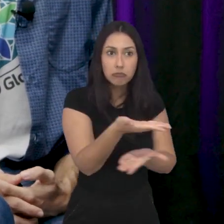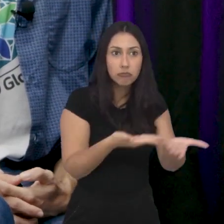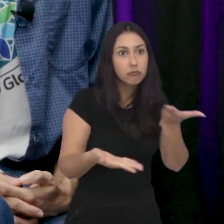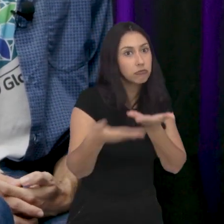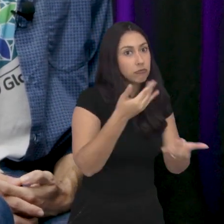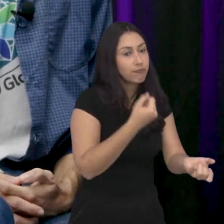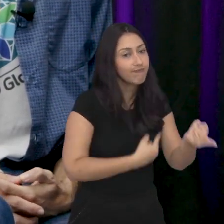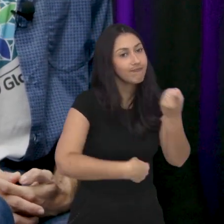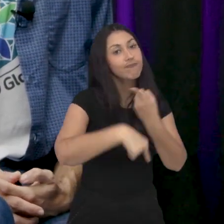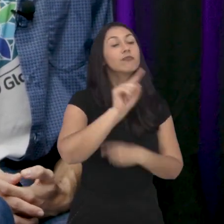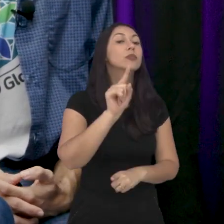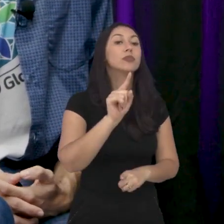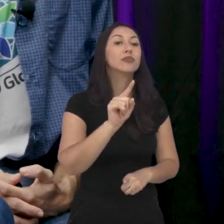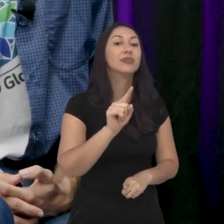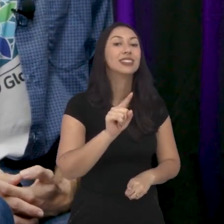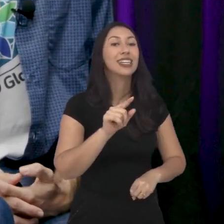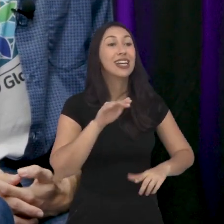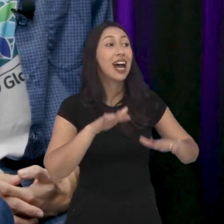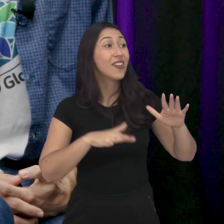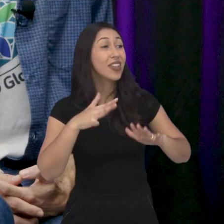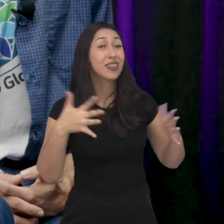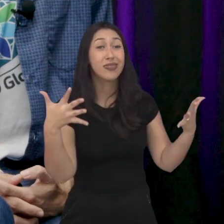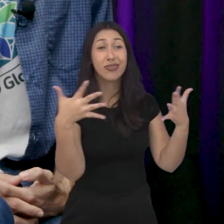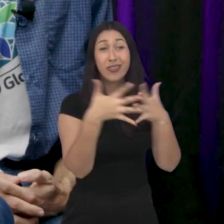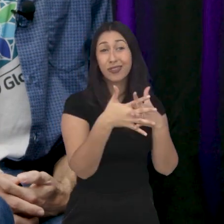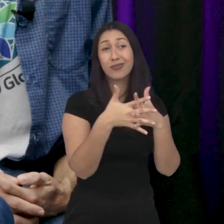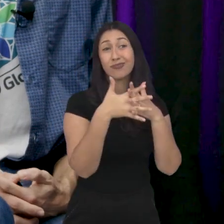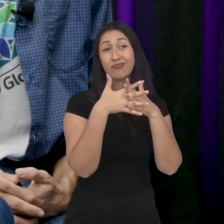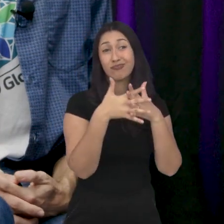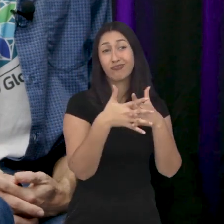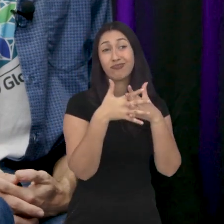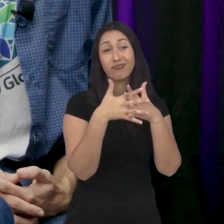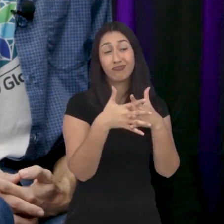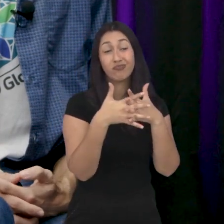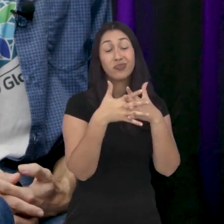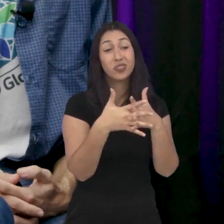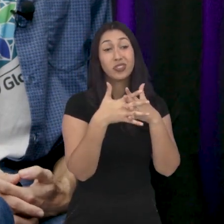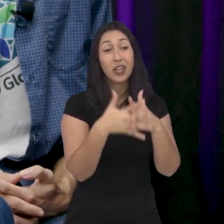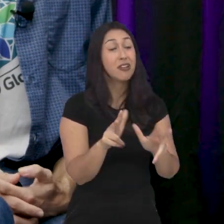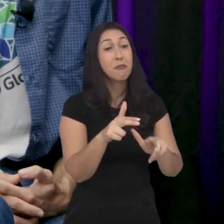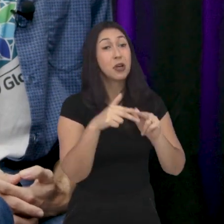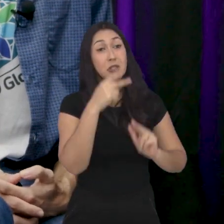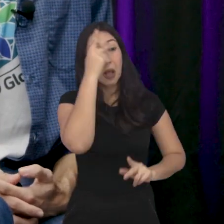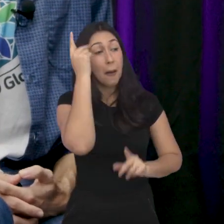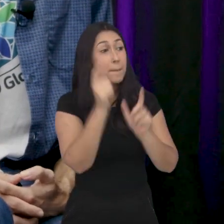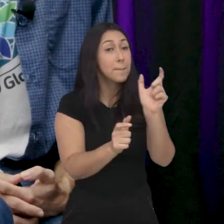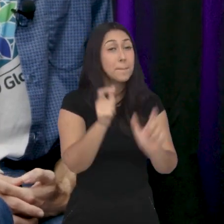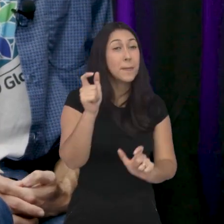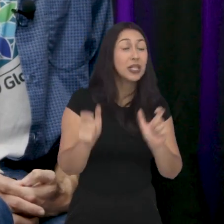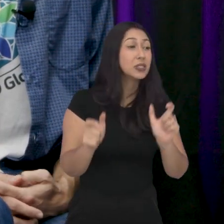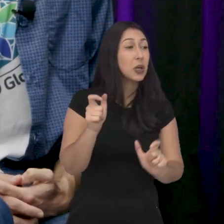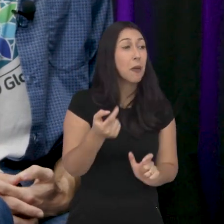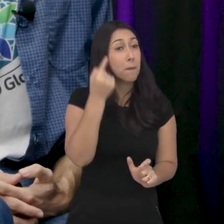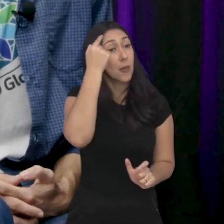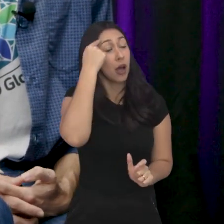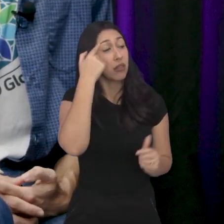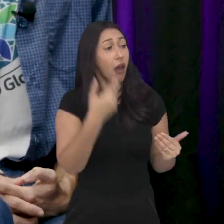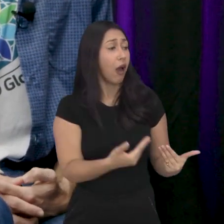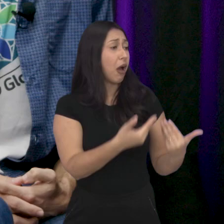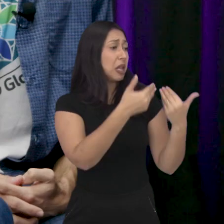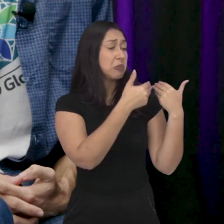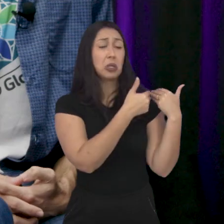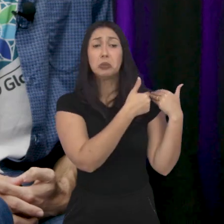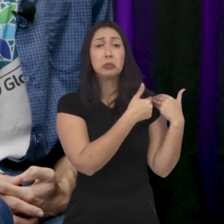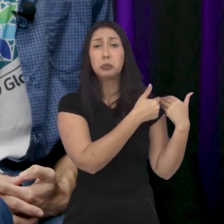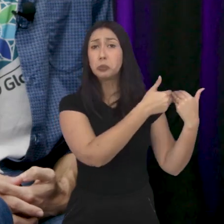a respeito disso, mas também se gera muita confusão nessas informações e as pessoas vão se sentindo pouco